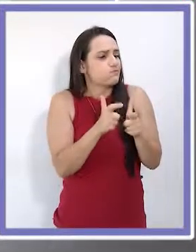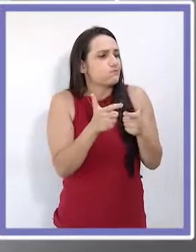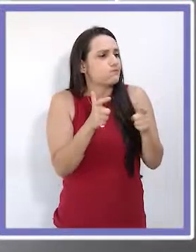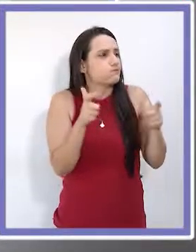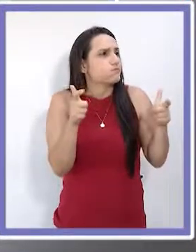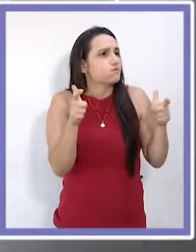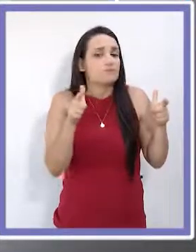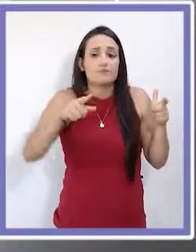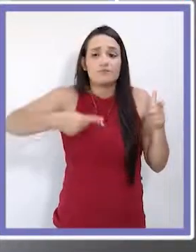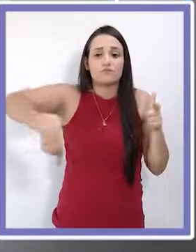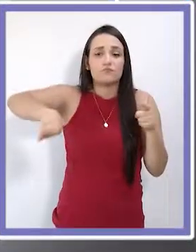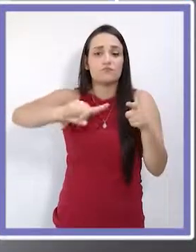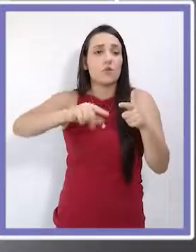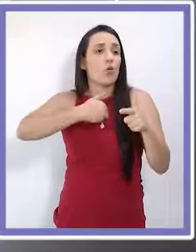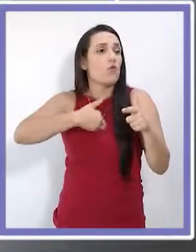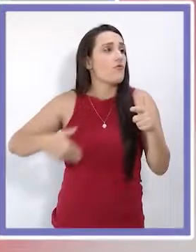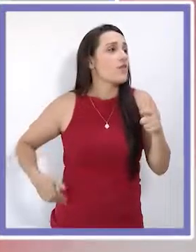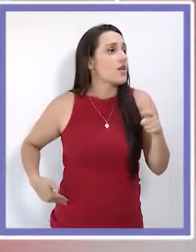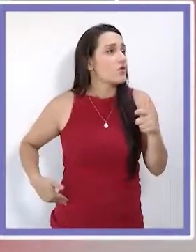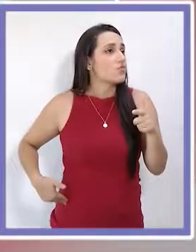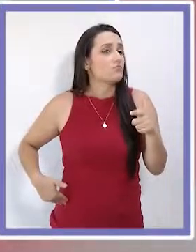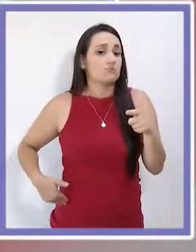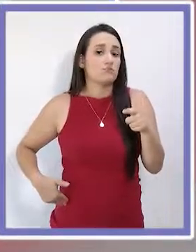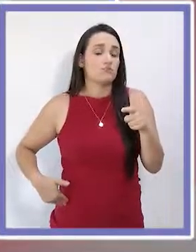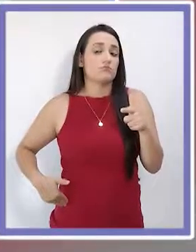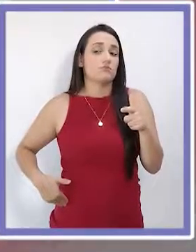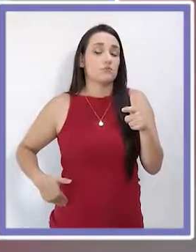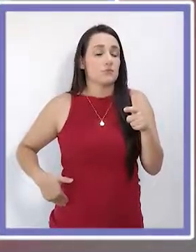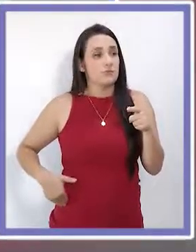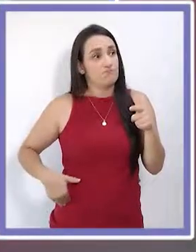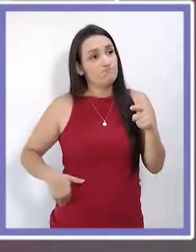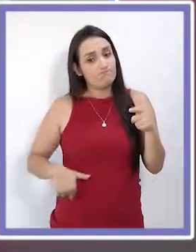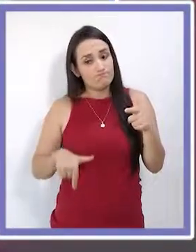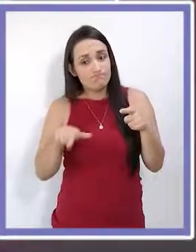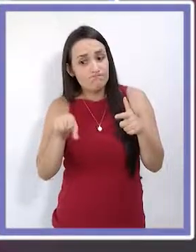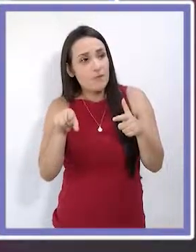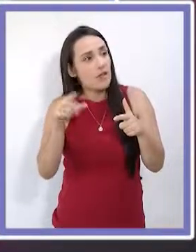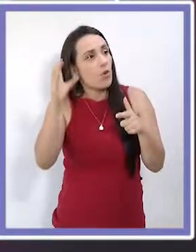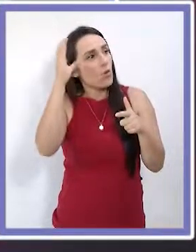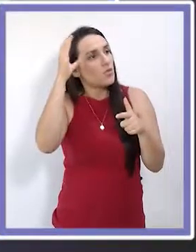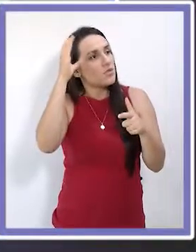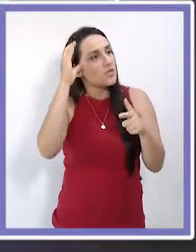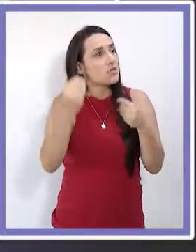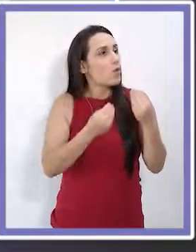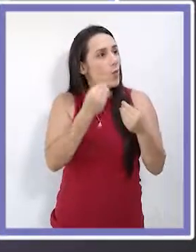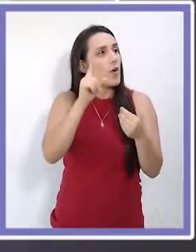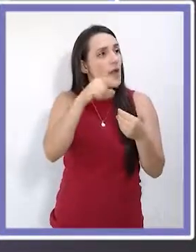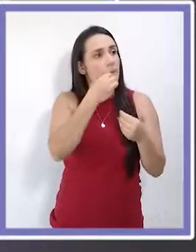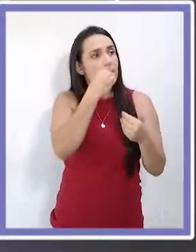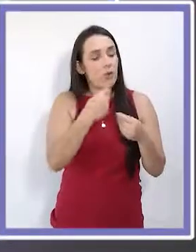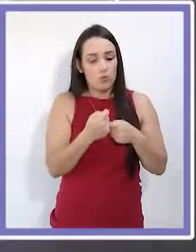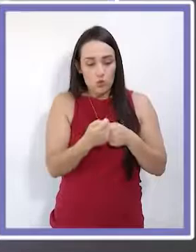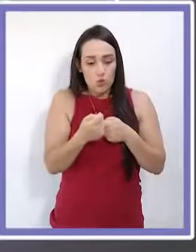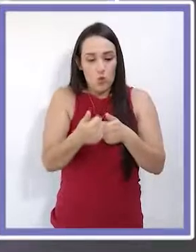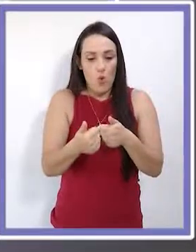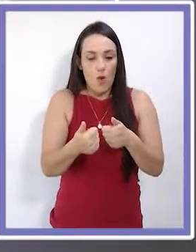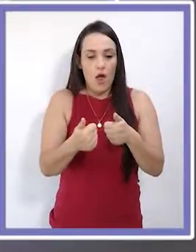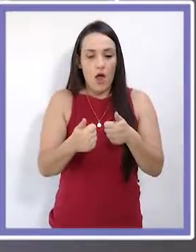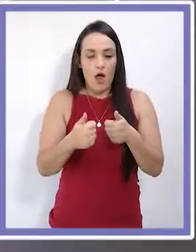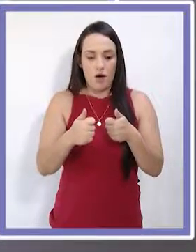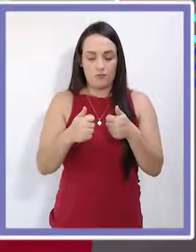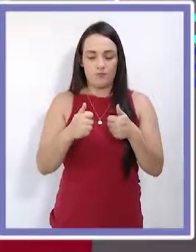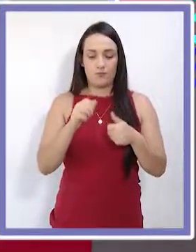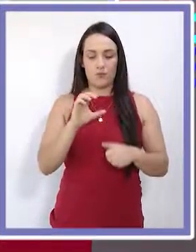o acesso dos órgãos públicos à doação de órgãos e tecidos.